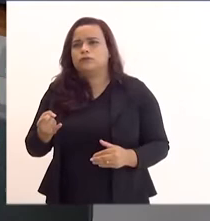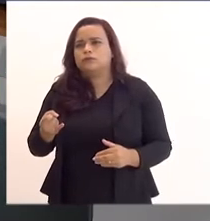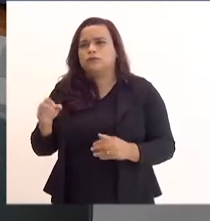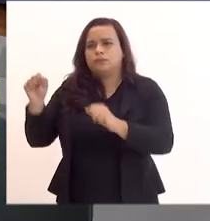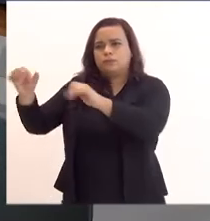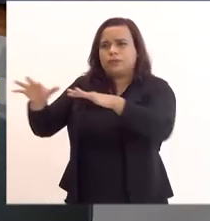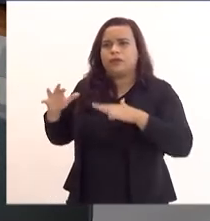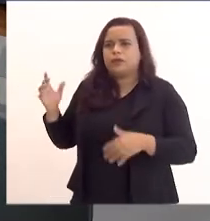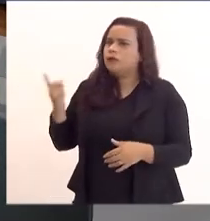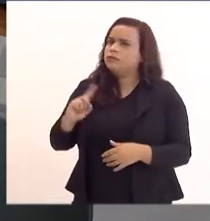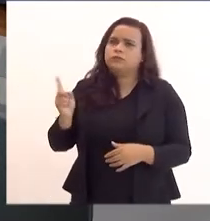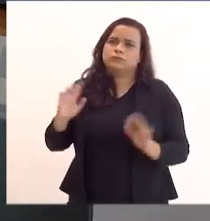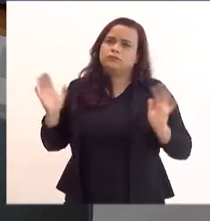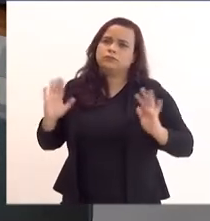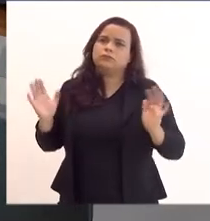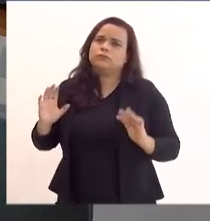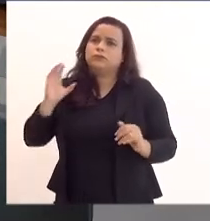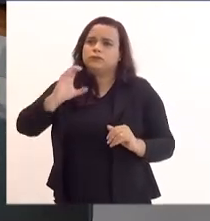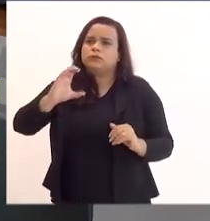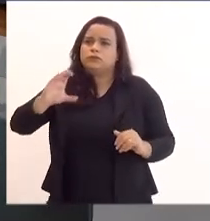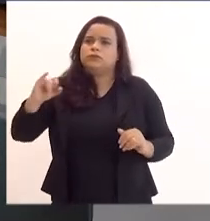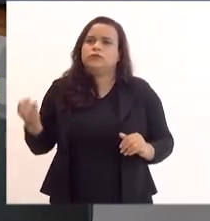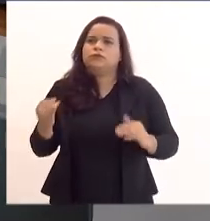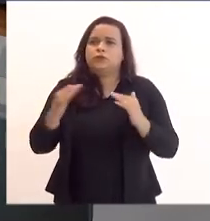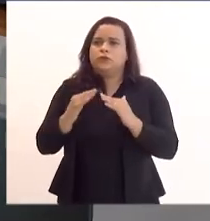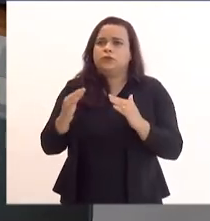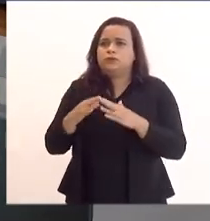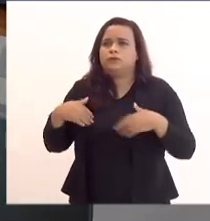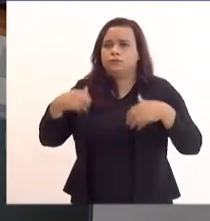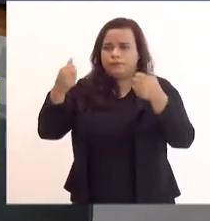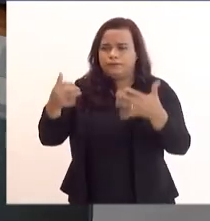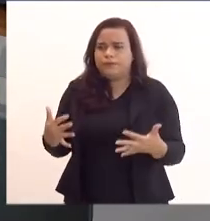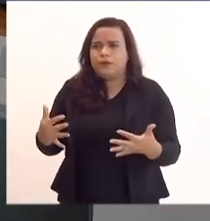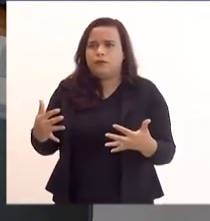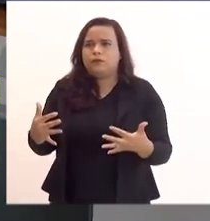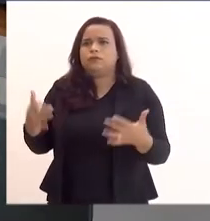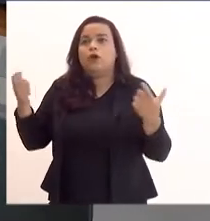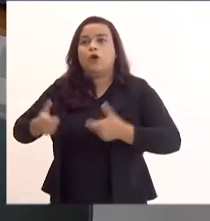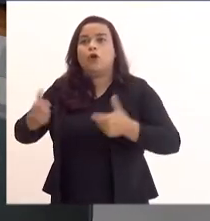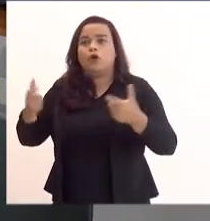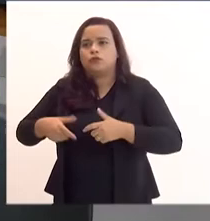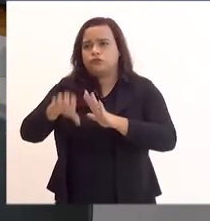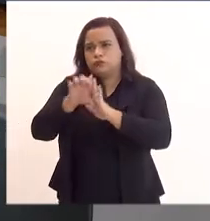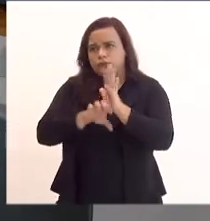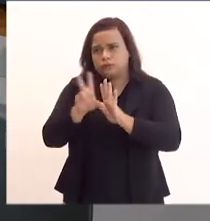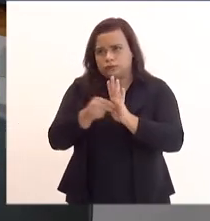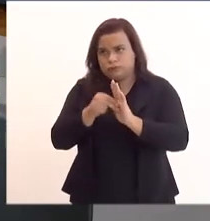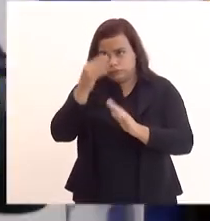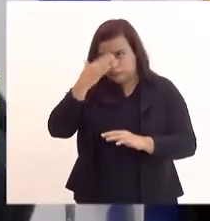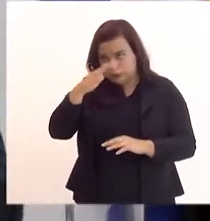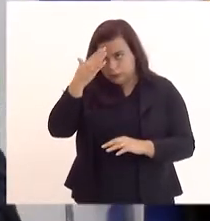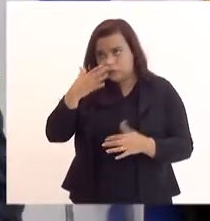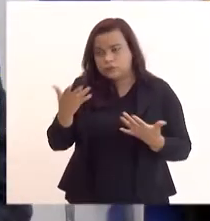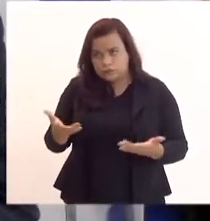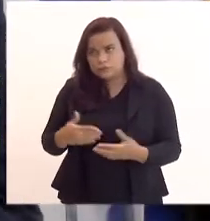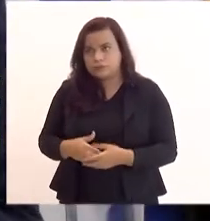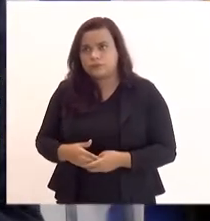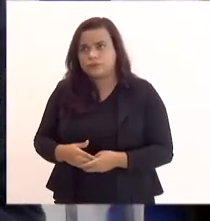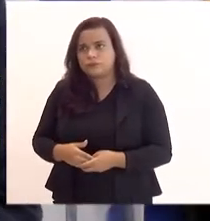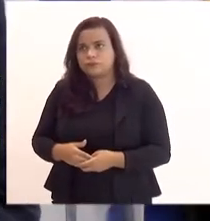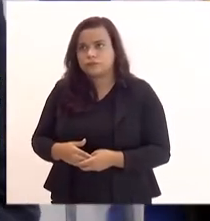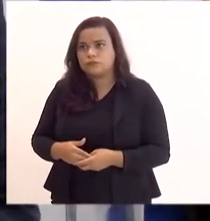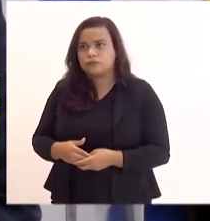tem domínio em plenário. Eu estou dizendo de onde virão as emendas. Não vou formulá-las apenas do meu entendimento. Ah, entendimento.